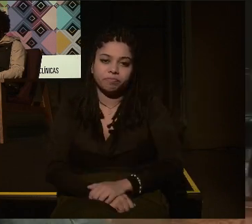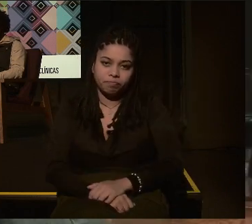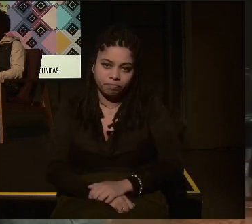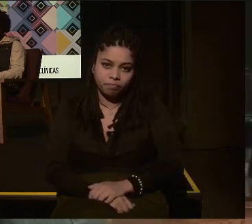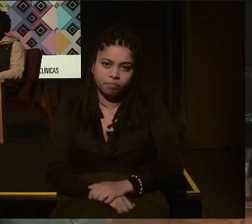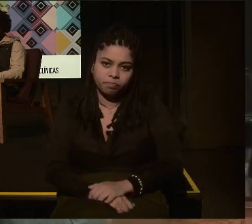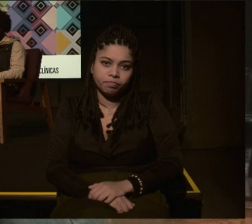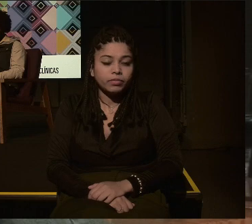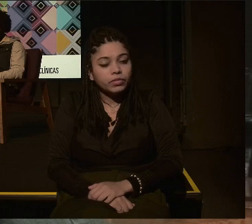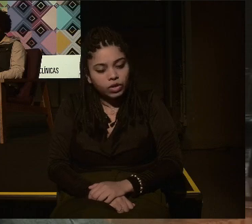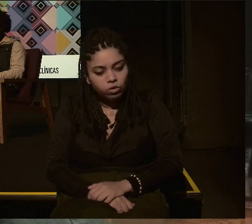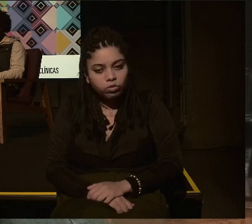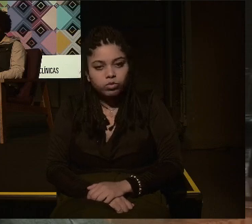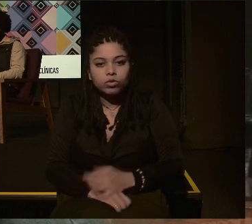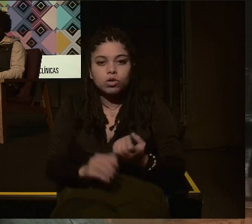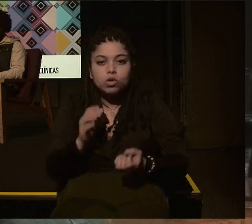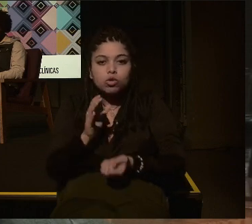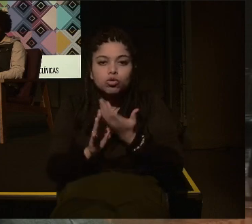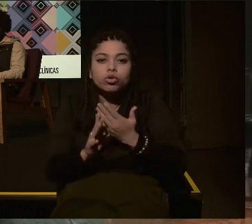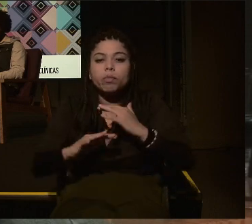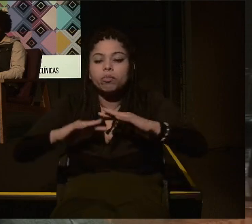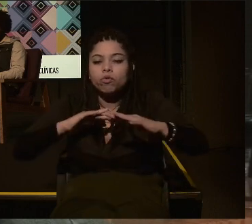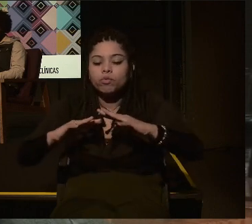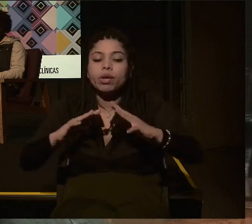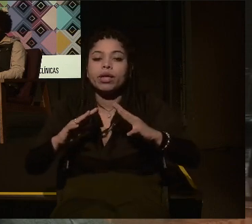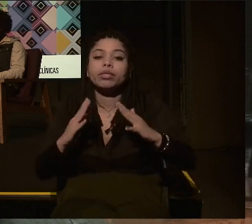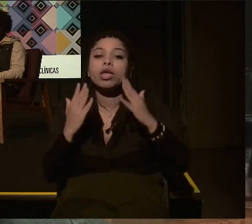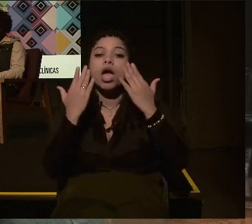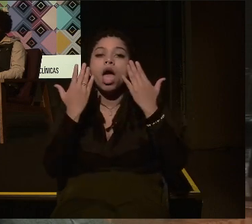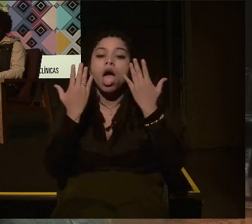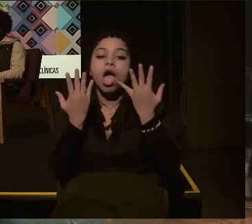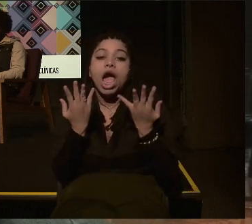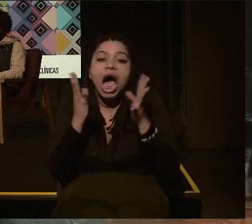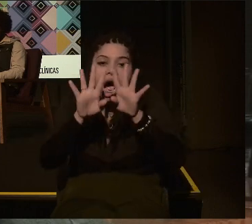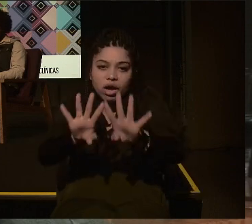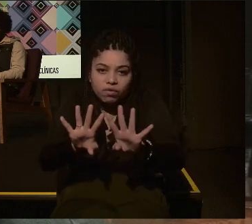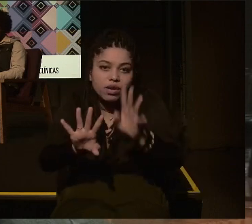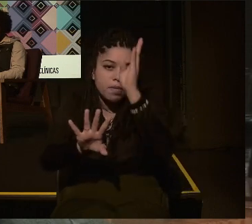surgem movimentos como a Frente Nacional de Negros e Negras por Saúde Mental,